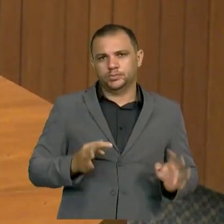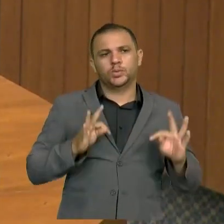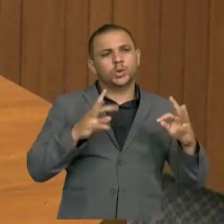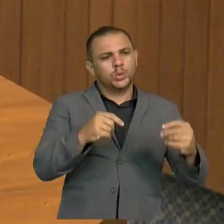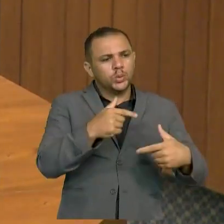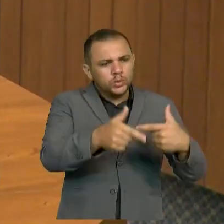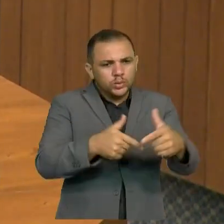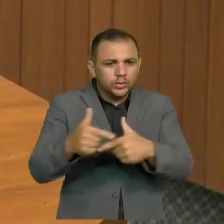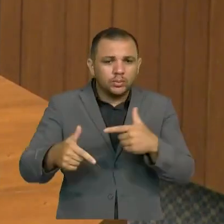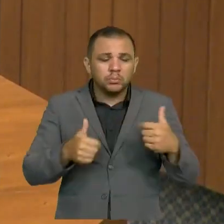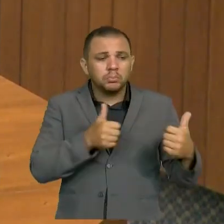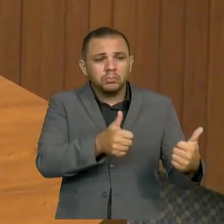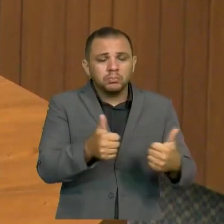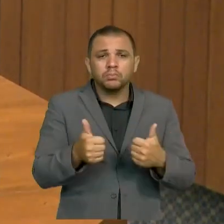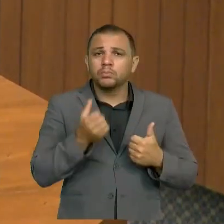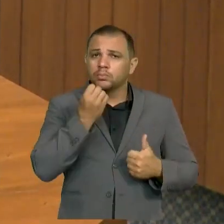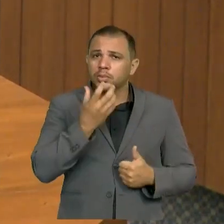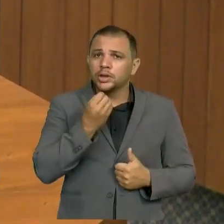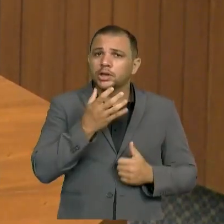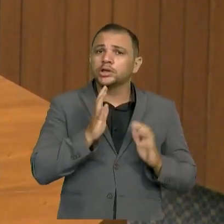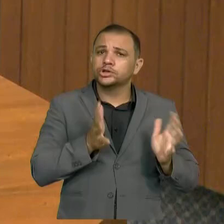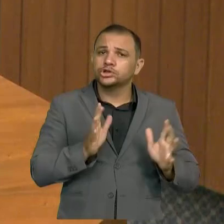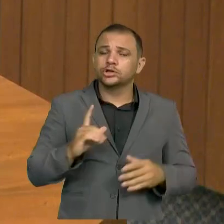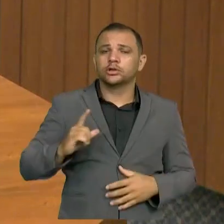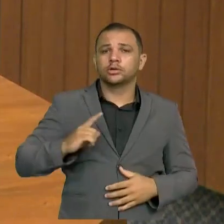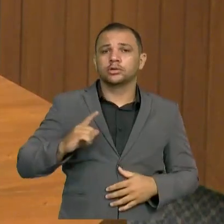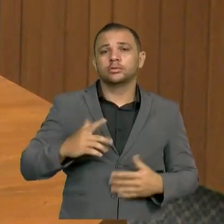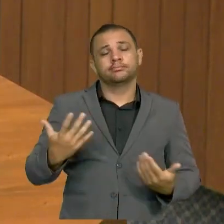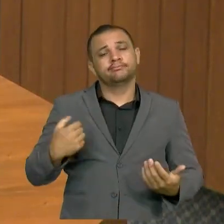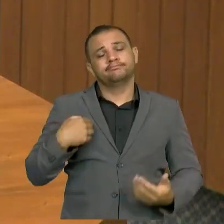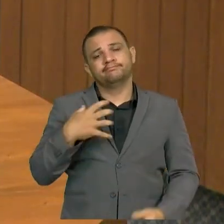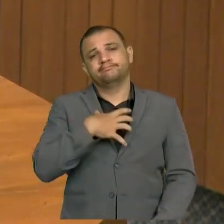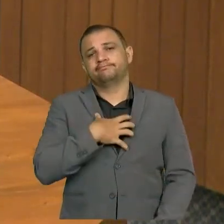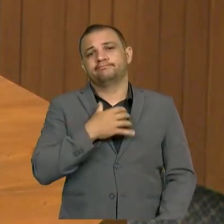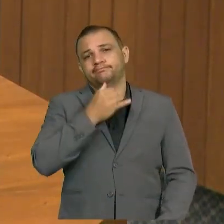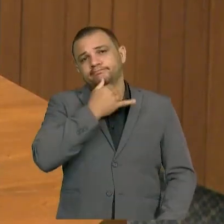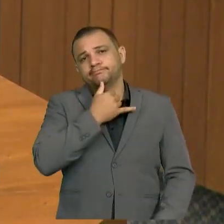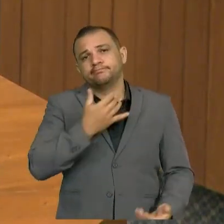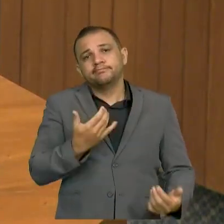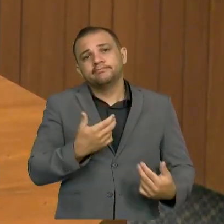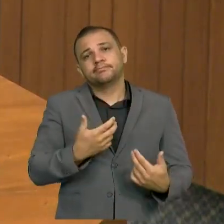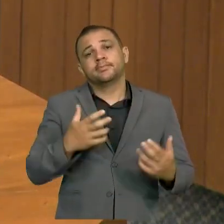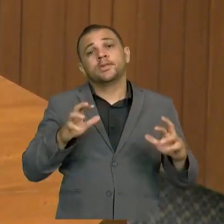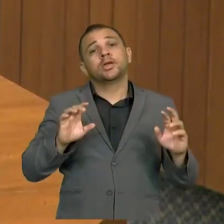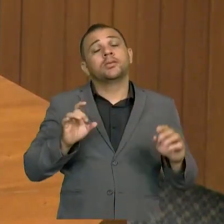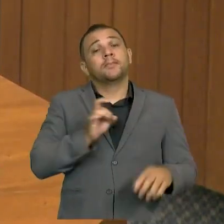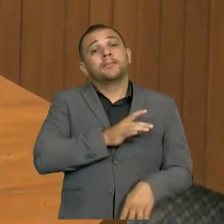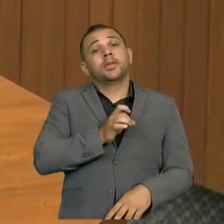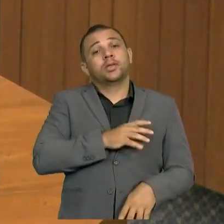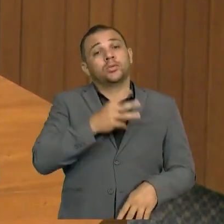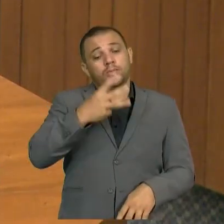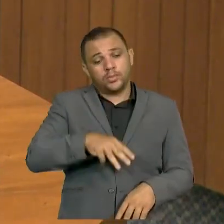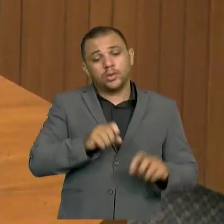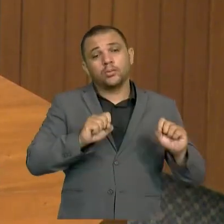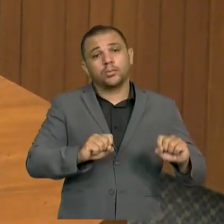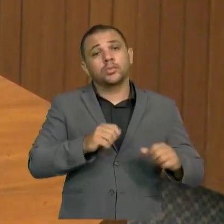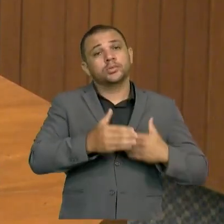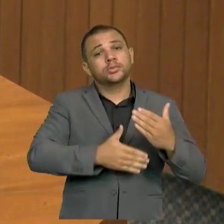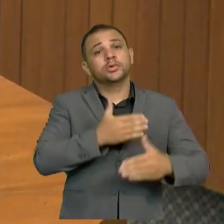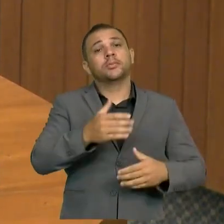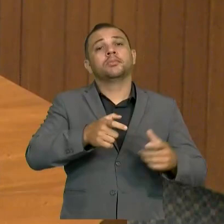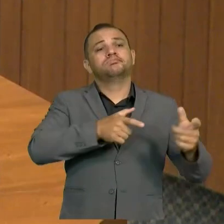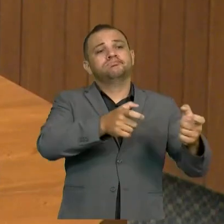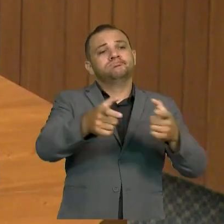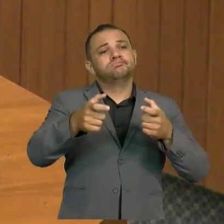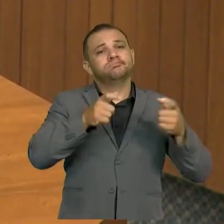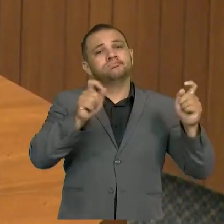maneira possível. A gente lamenta e teme muito, deputado Júlio, que o Maranhão se transforme realmente numa zona de